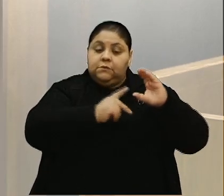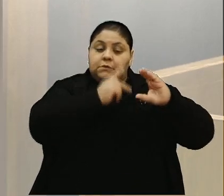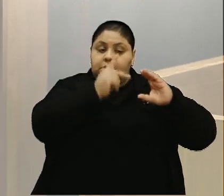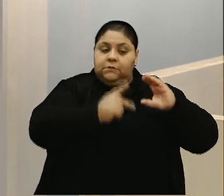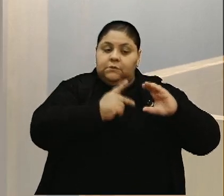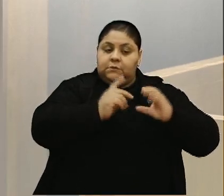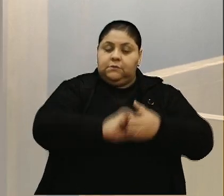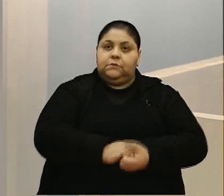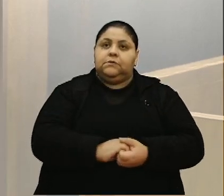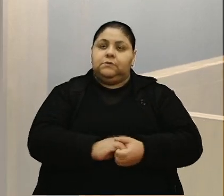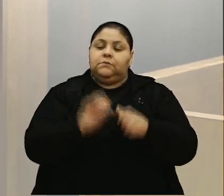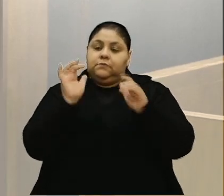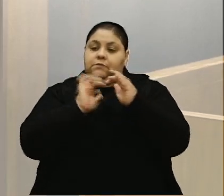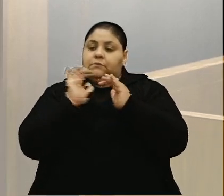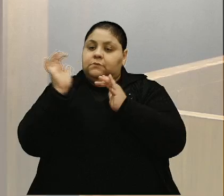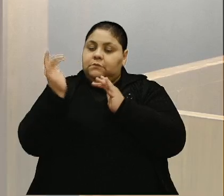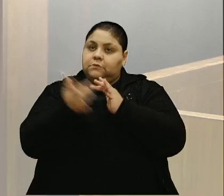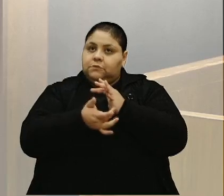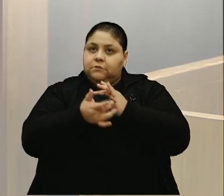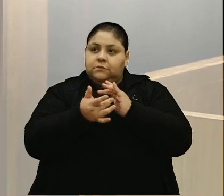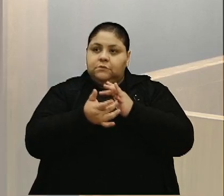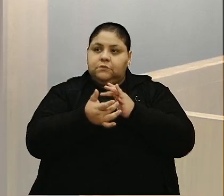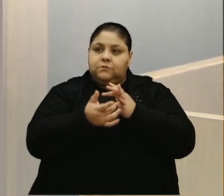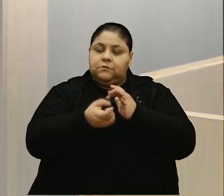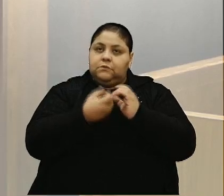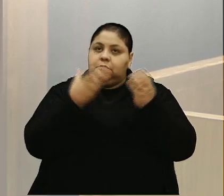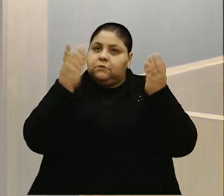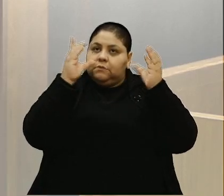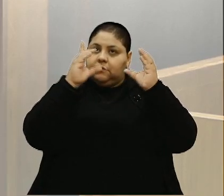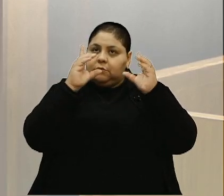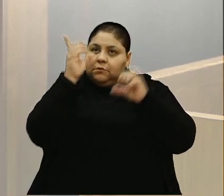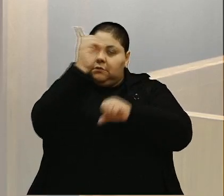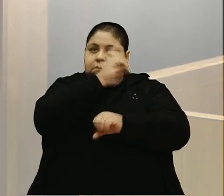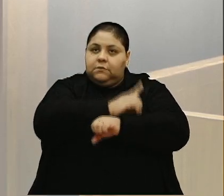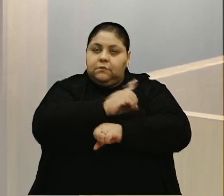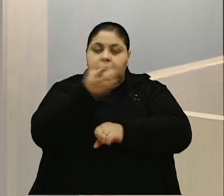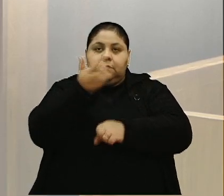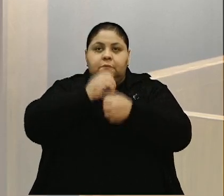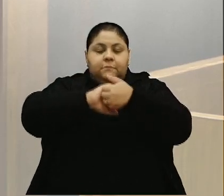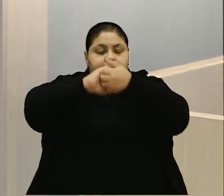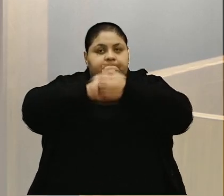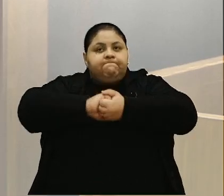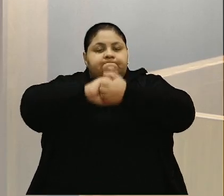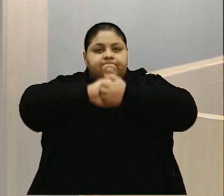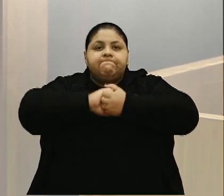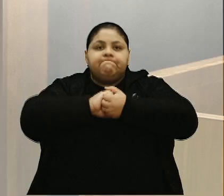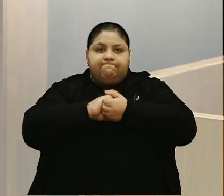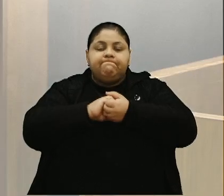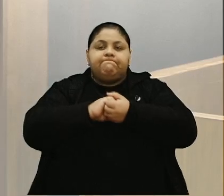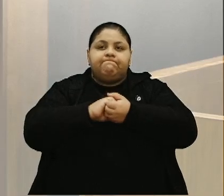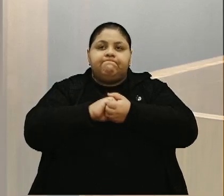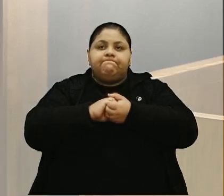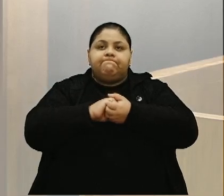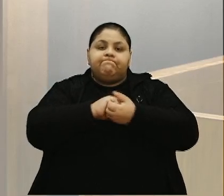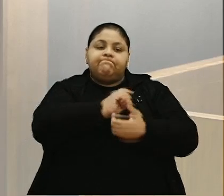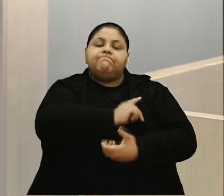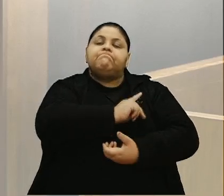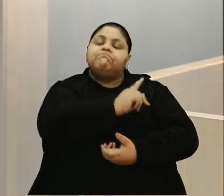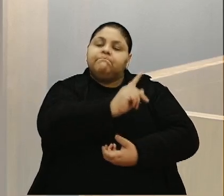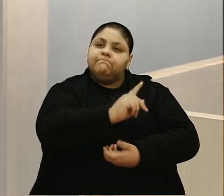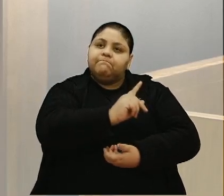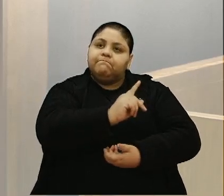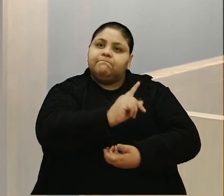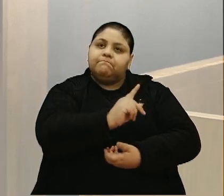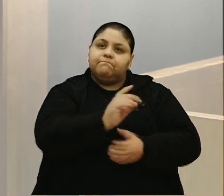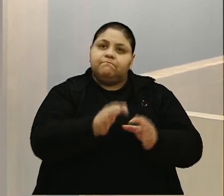Câmara, rede social. Muito bom dia. Quero cumprimentar especial aí o presidente do